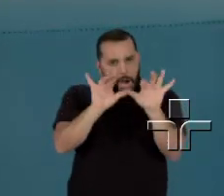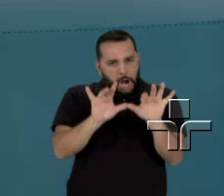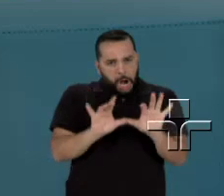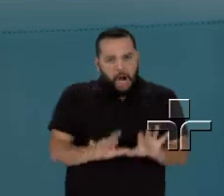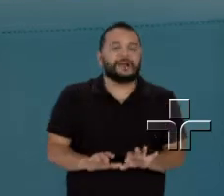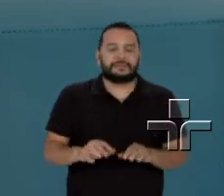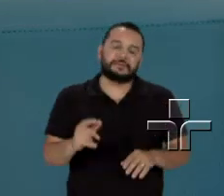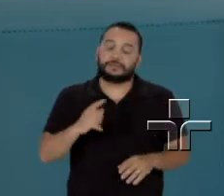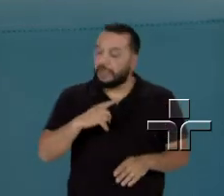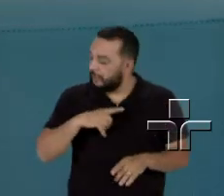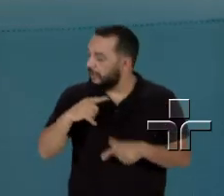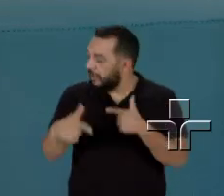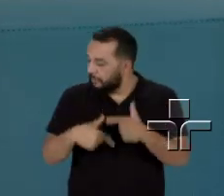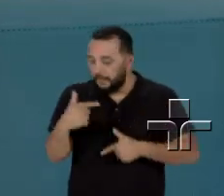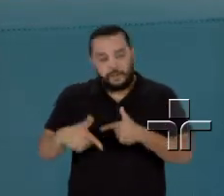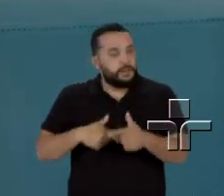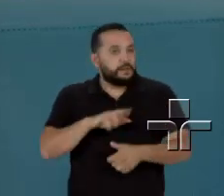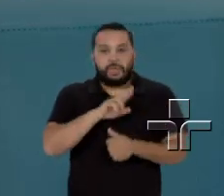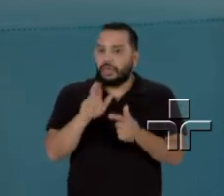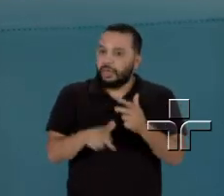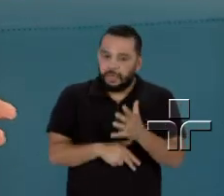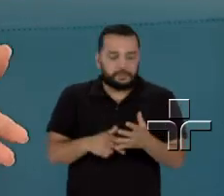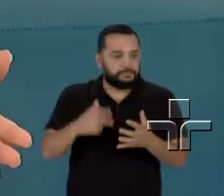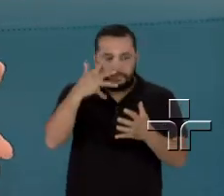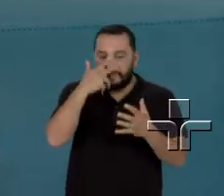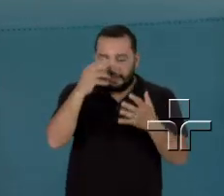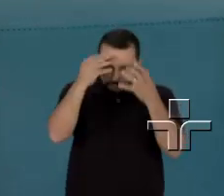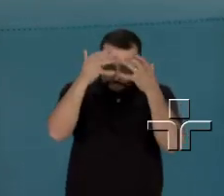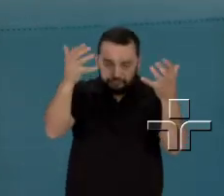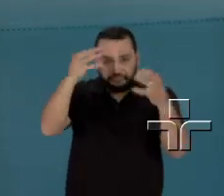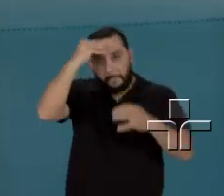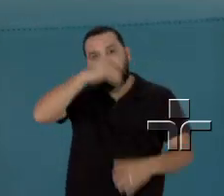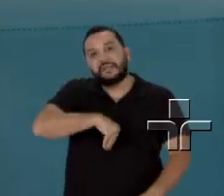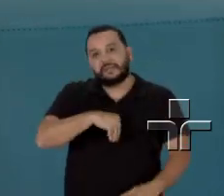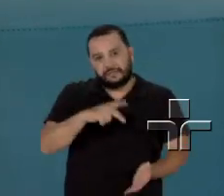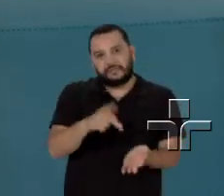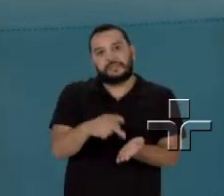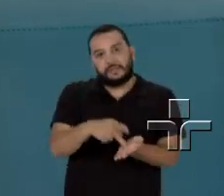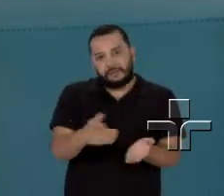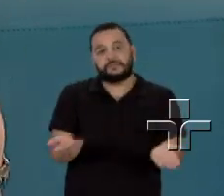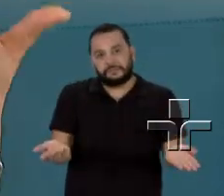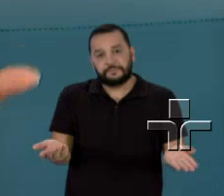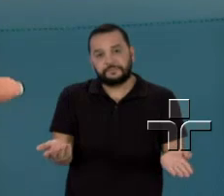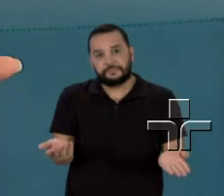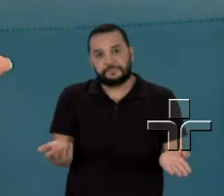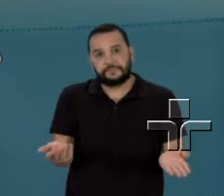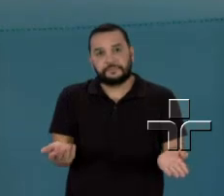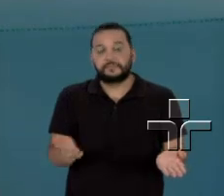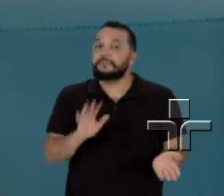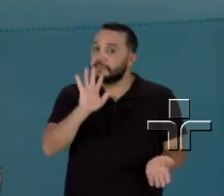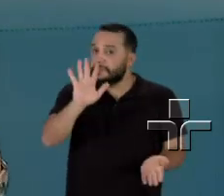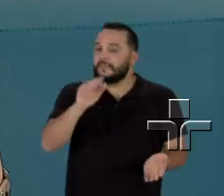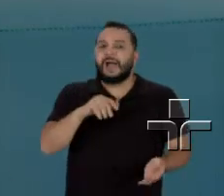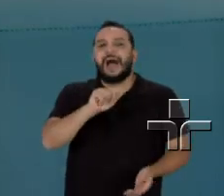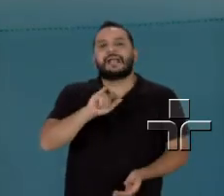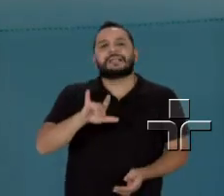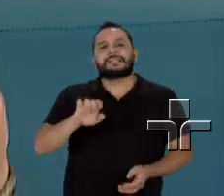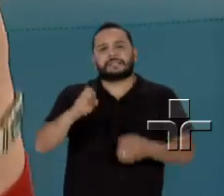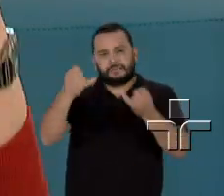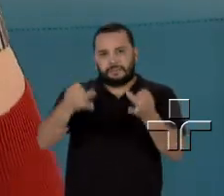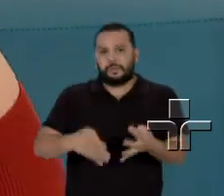tanta atividade tanto a tarefa que aquilo dá preguiça mesmo de fazer só que é bem o que alice falou quando